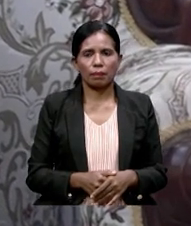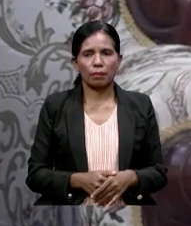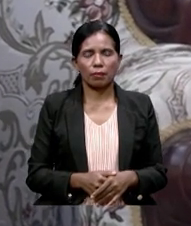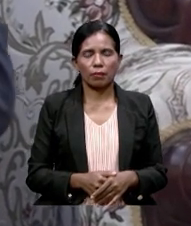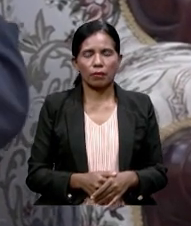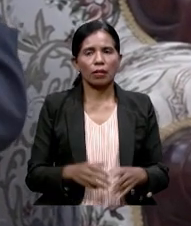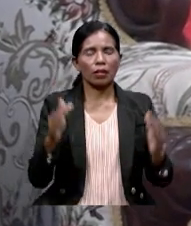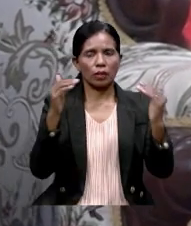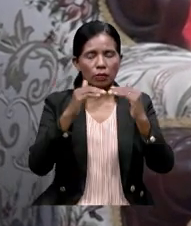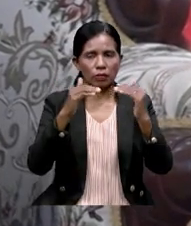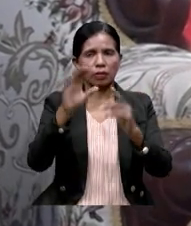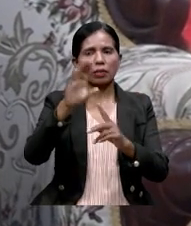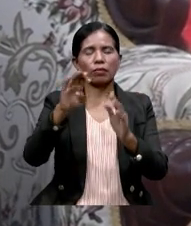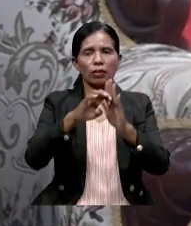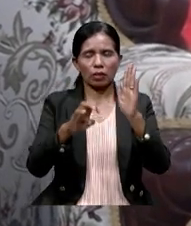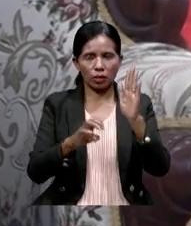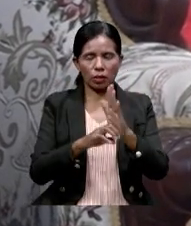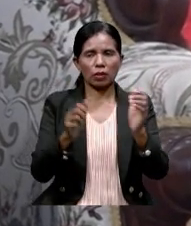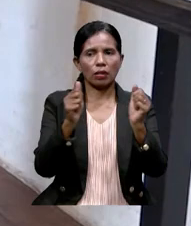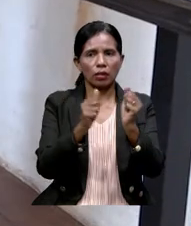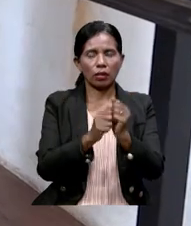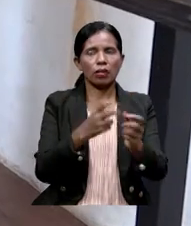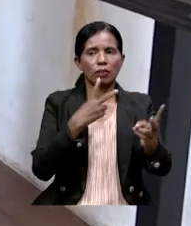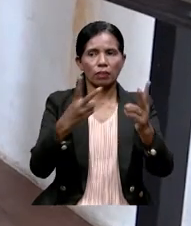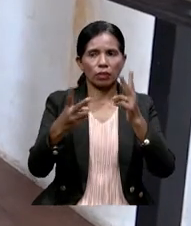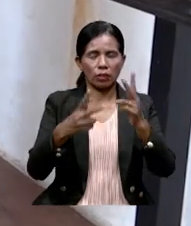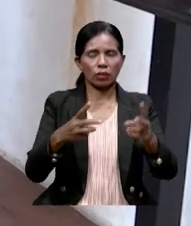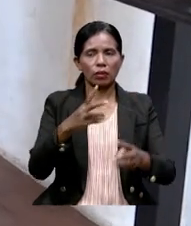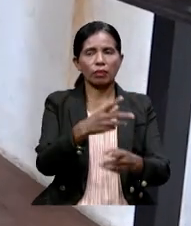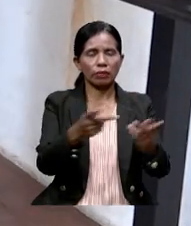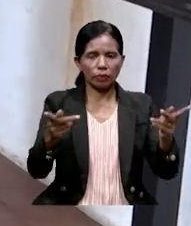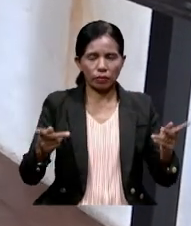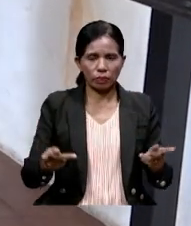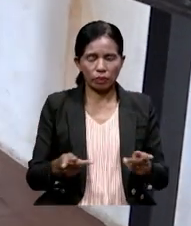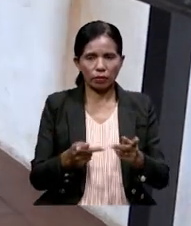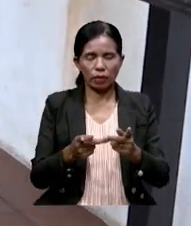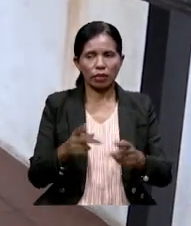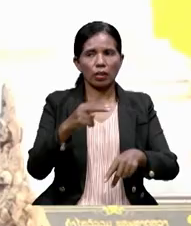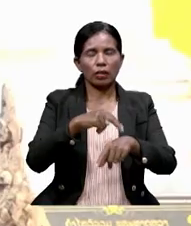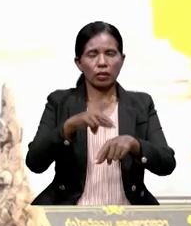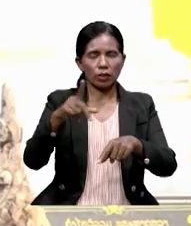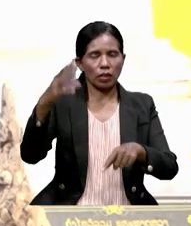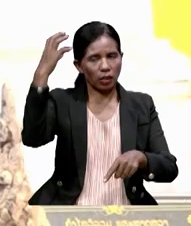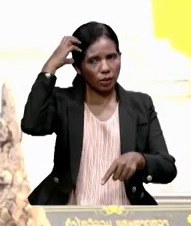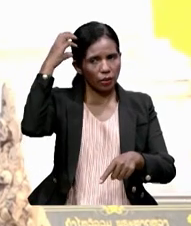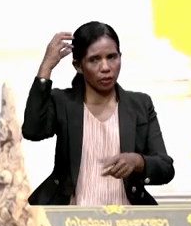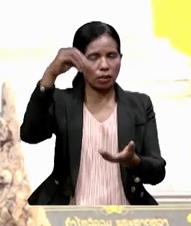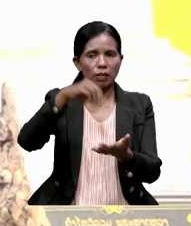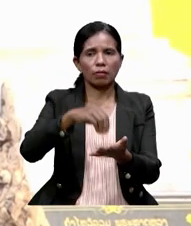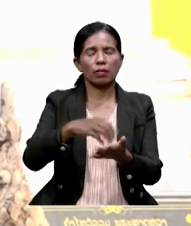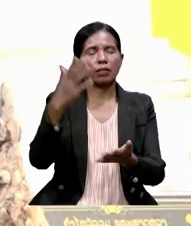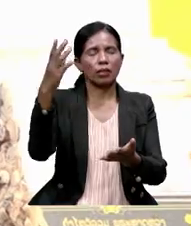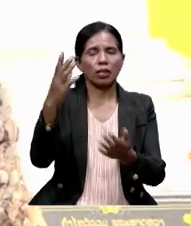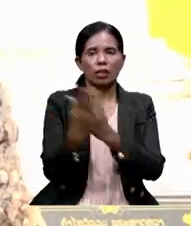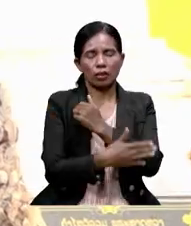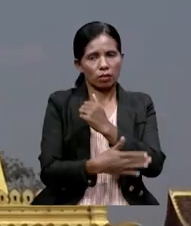Hafoin encontro se festado unia delegação mos visita monumento ka símbolo nacional Laos ne be localiza ya capital na